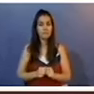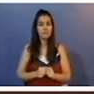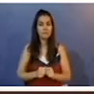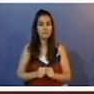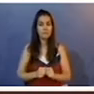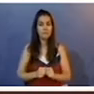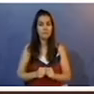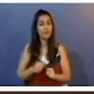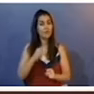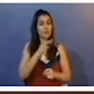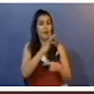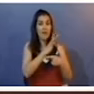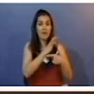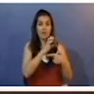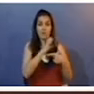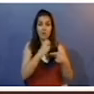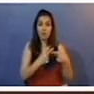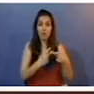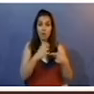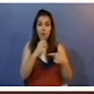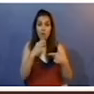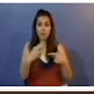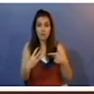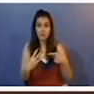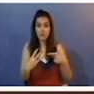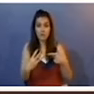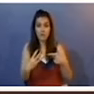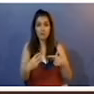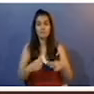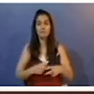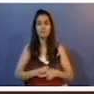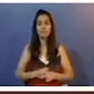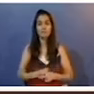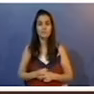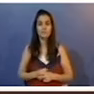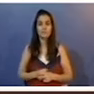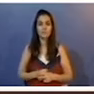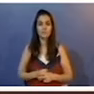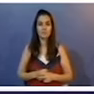Fe2O3 e a nomenclatura óxido de ferro 3.